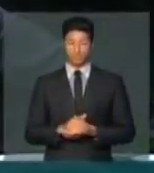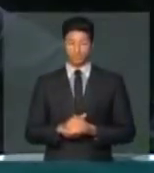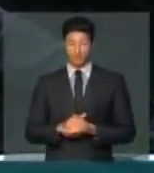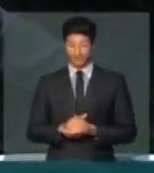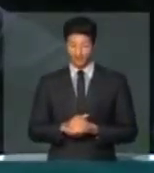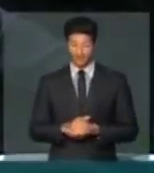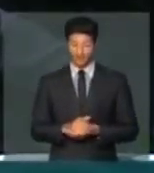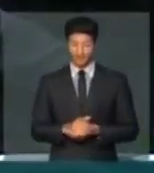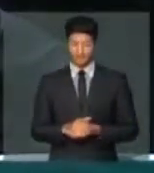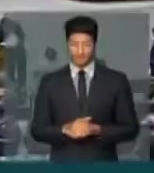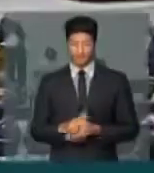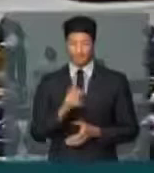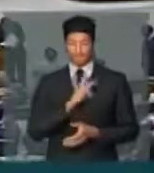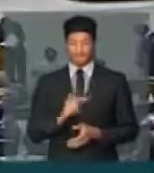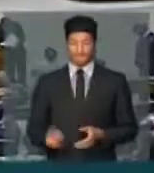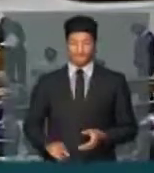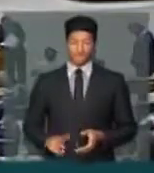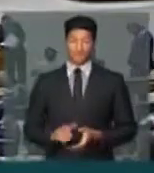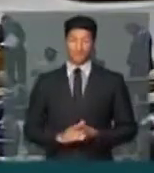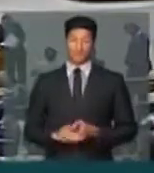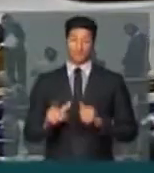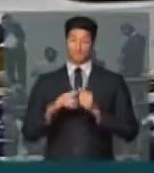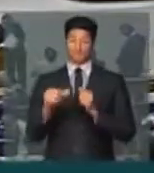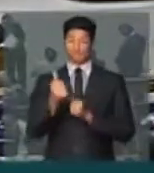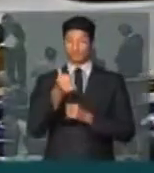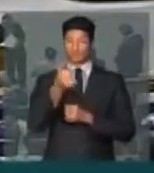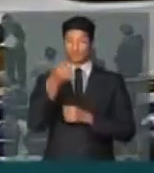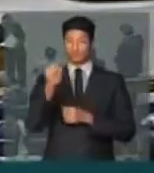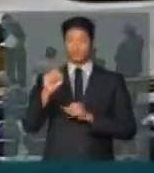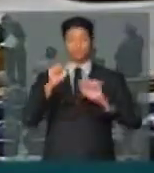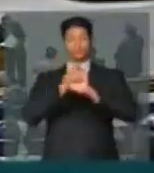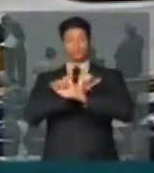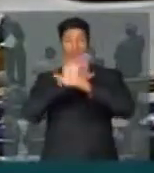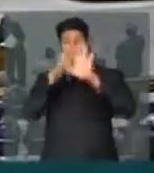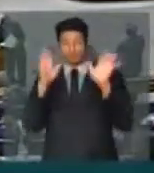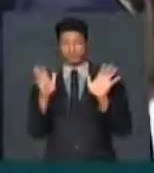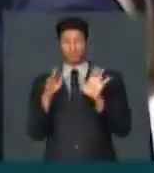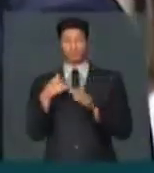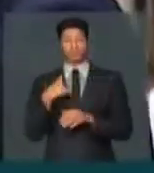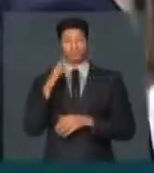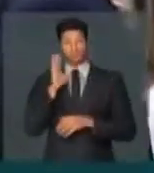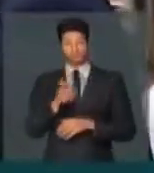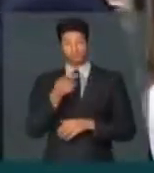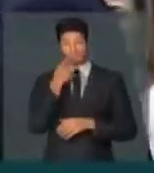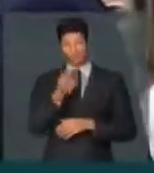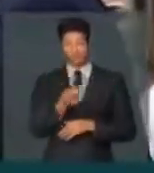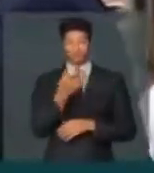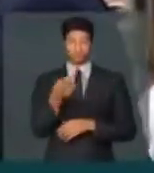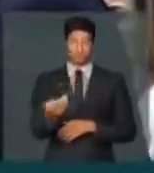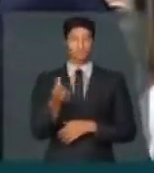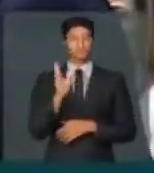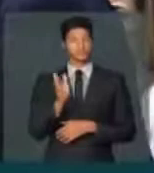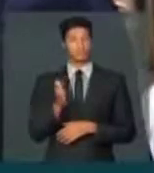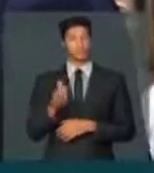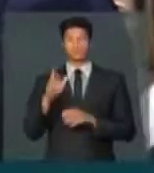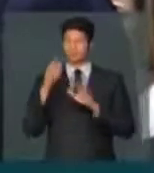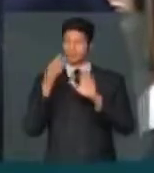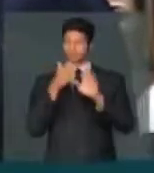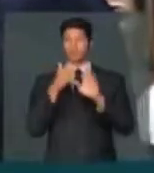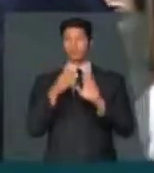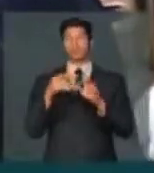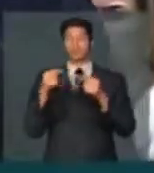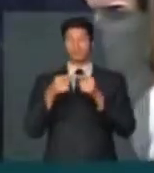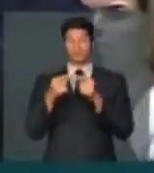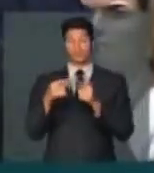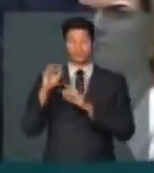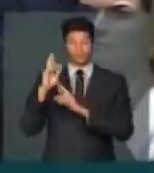fazer a sua questão de ordem. Senhor presidente, o artigo 78 é muito claro. Eu já ouvi de Vossa Excelência que o senhor se referiu a